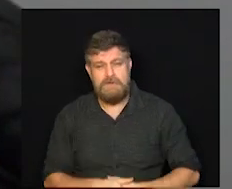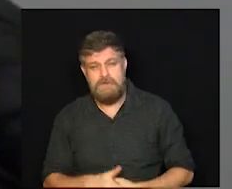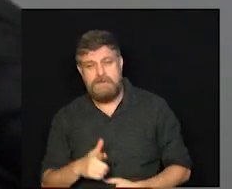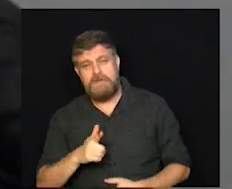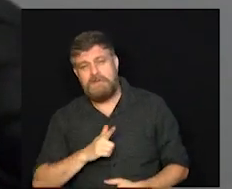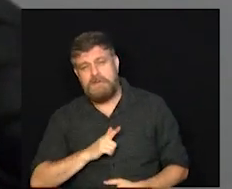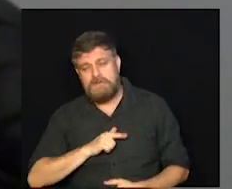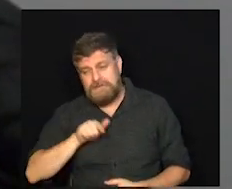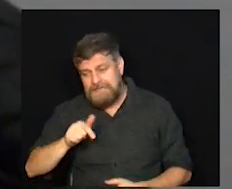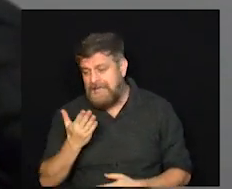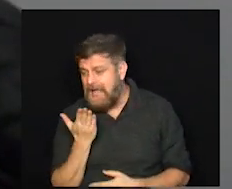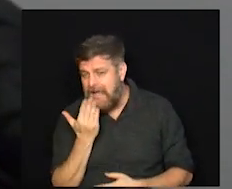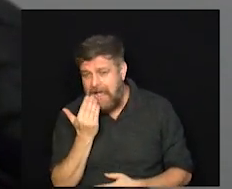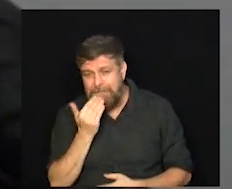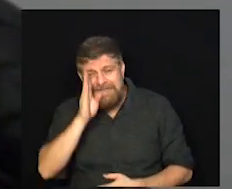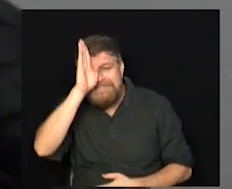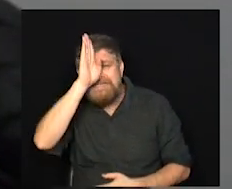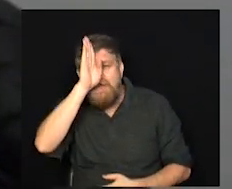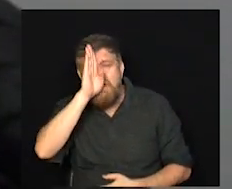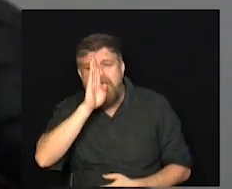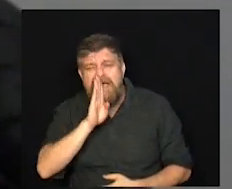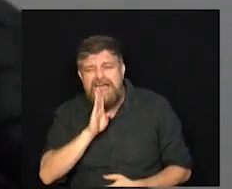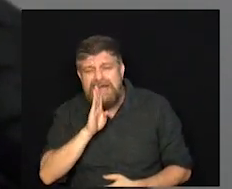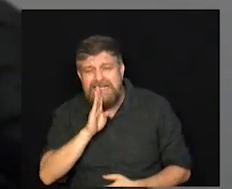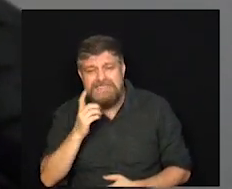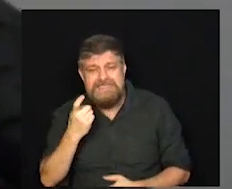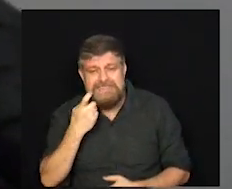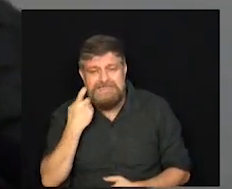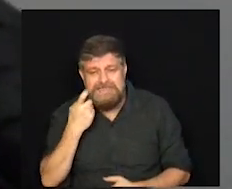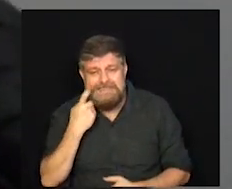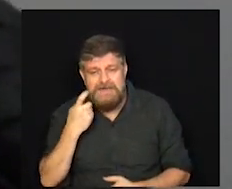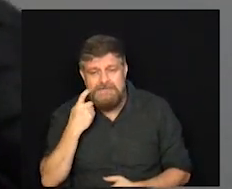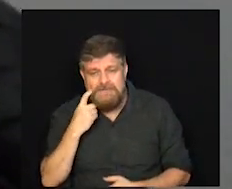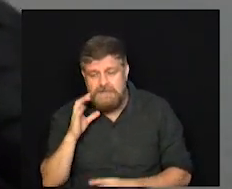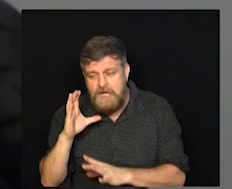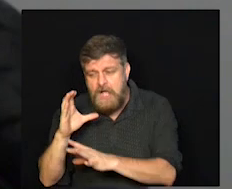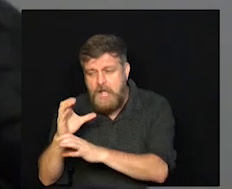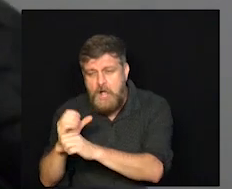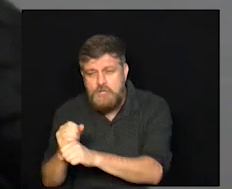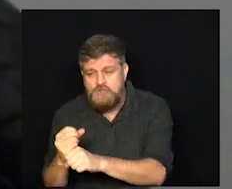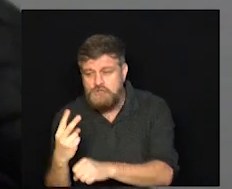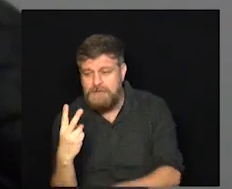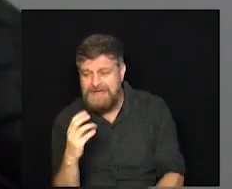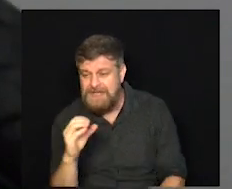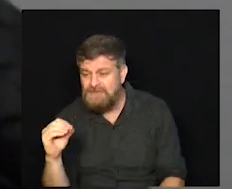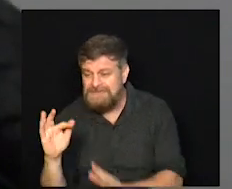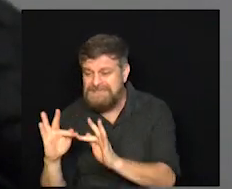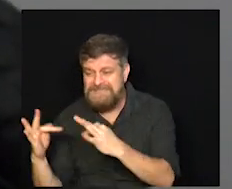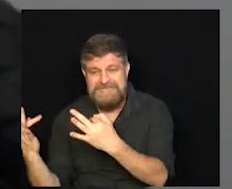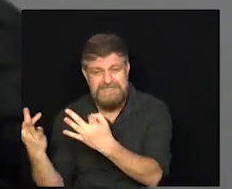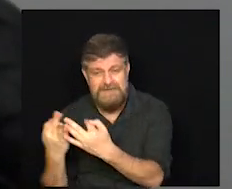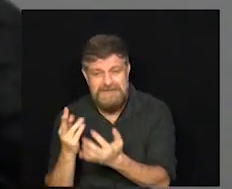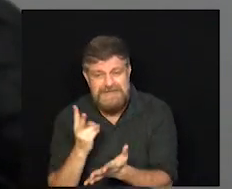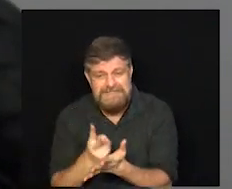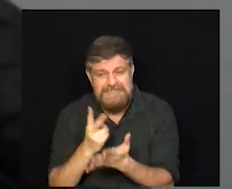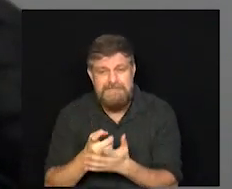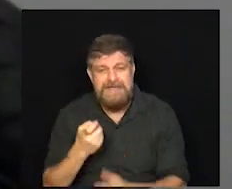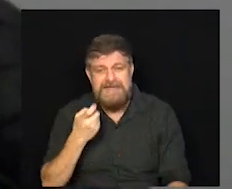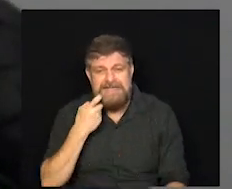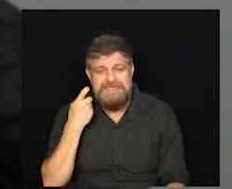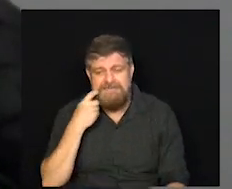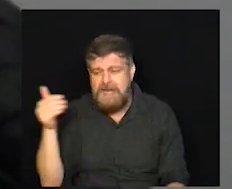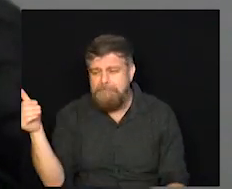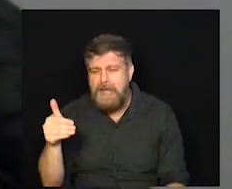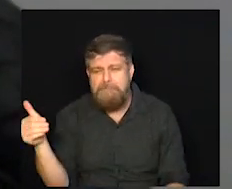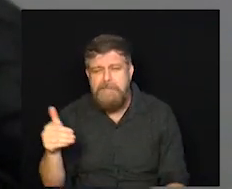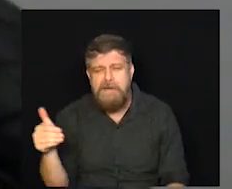lá uma alimentação gratuita, sextas-feiras, estamos atendendo ali 150, 200 famílias toda sexta-feira, com uma